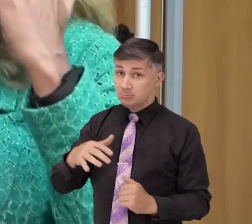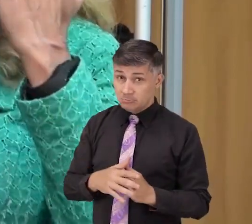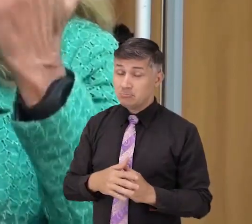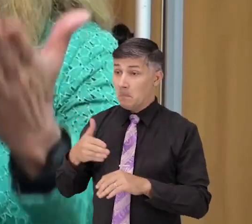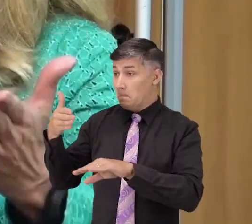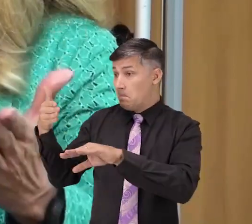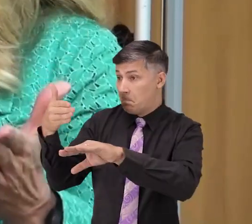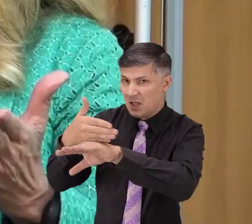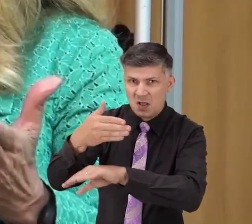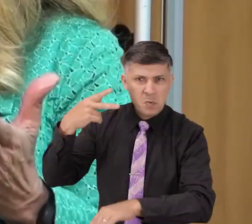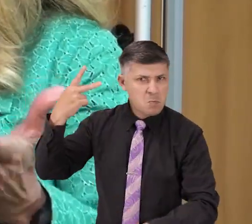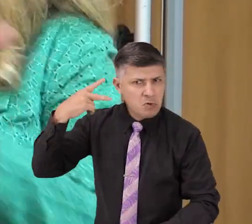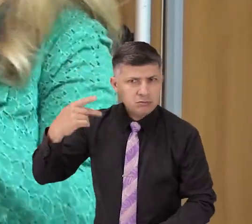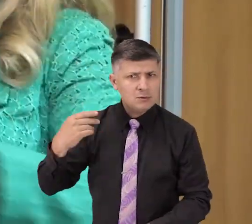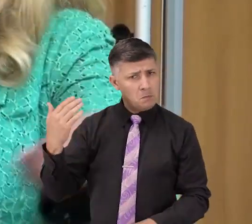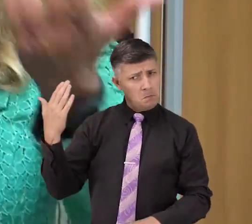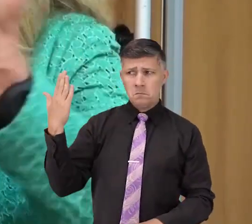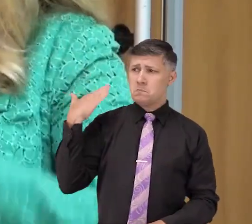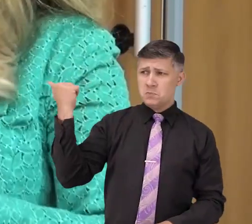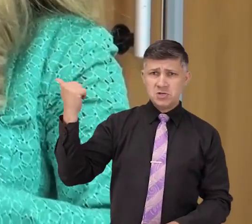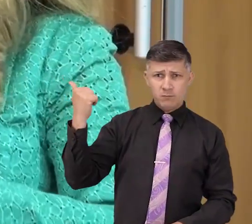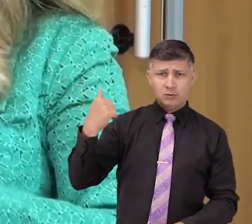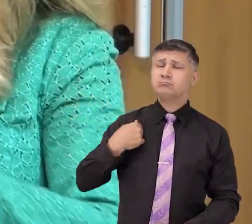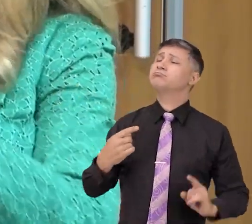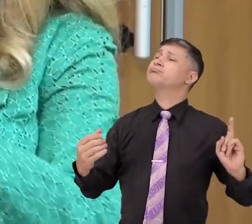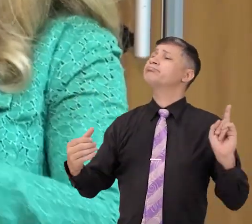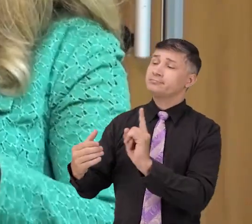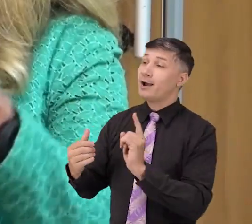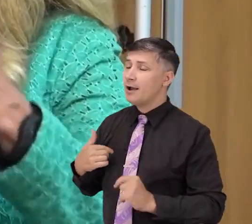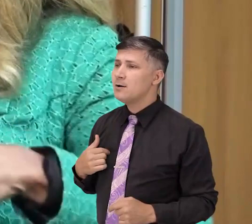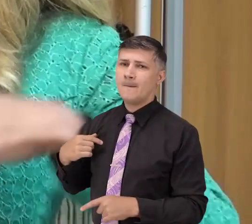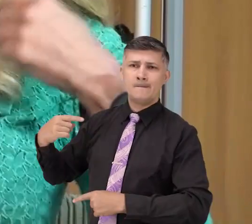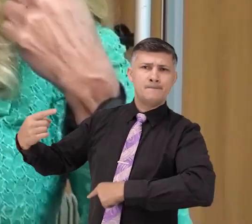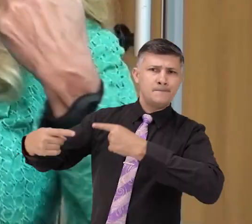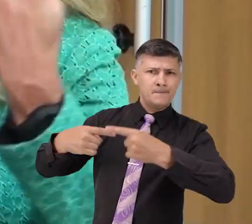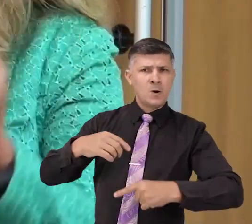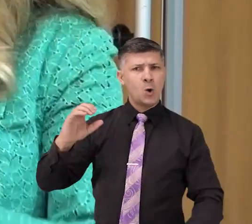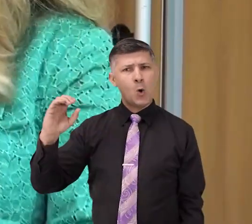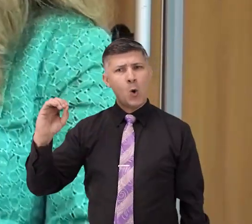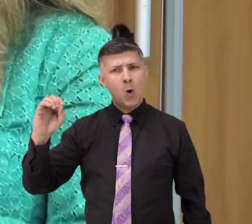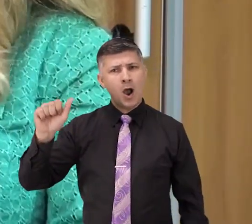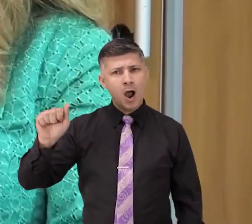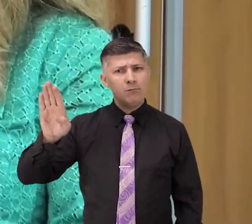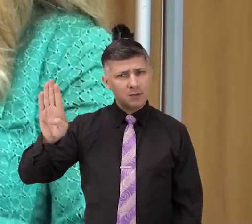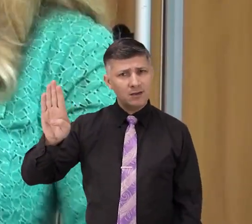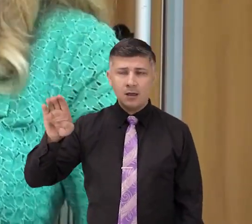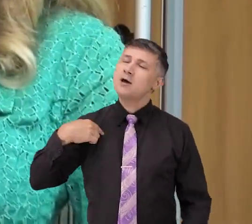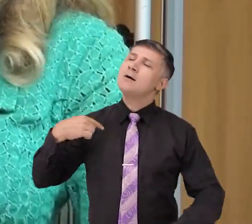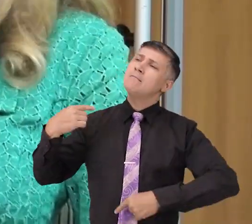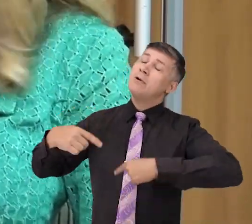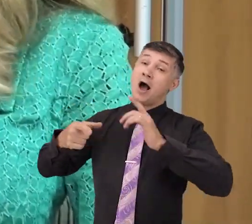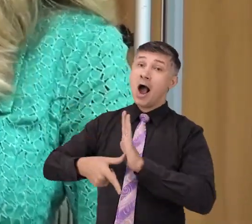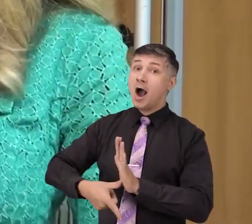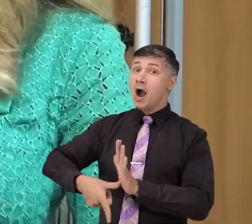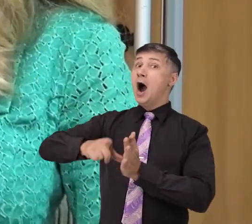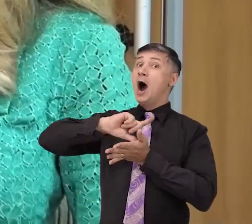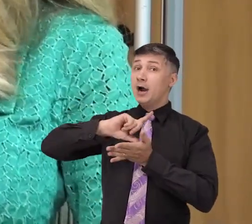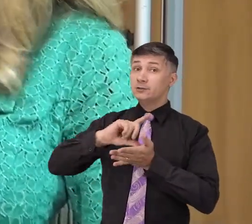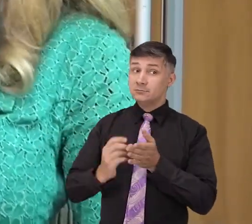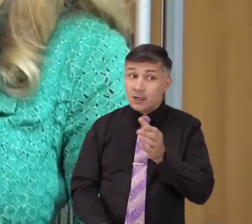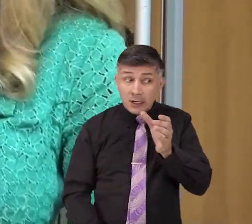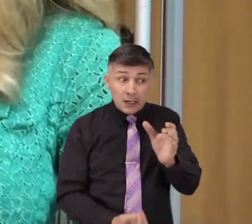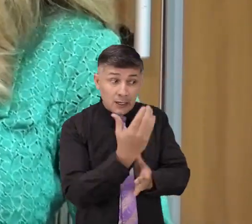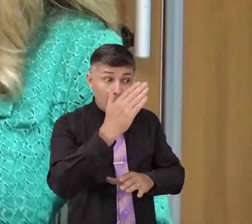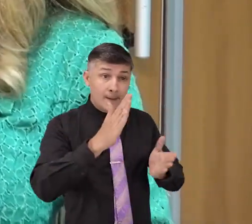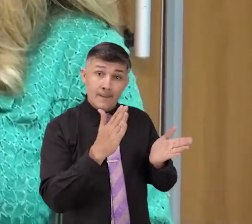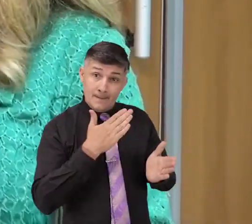de participação política. Então, eles me chamaram, comecei a discutir, eu discuti a Ordem dos Advogados do Brasil antes de ter formado